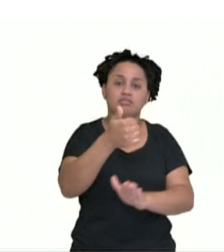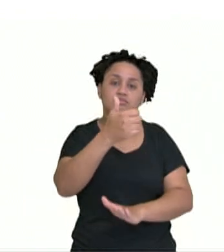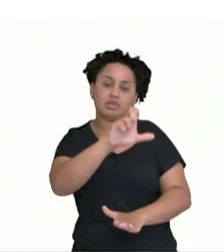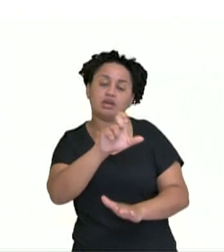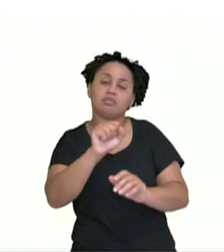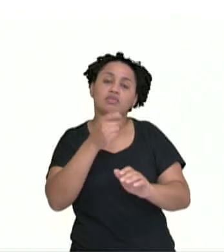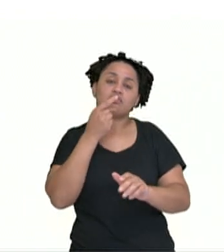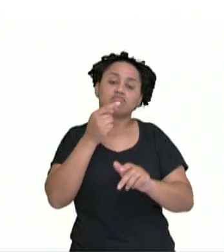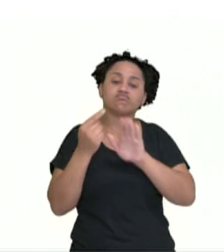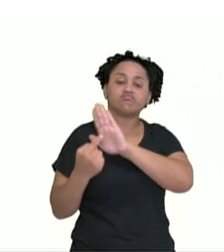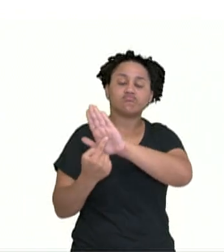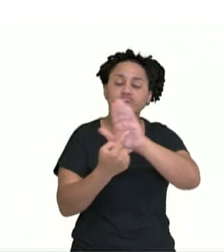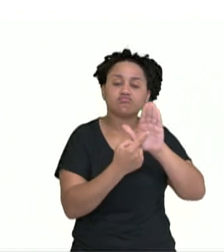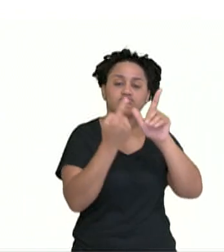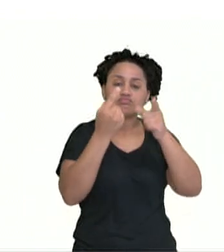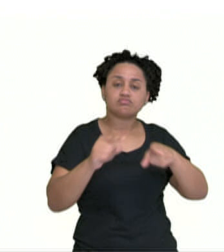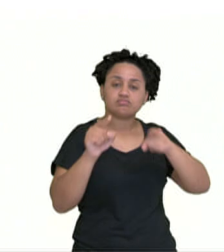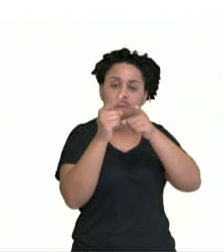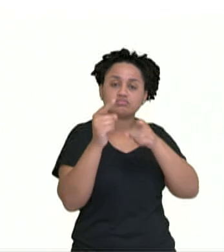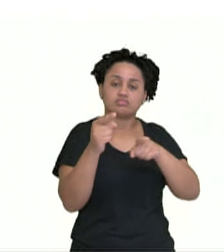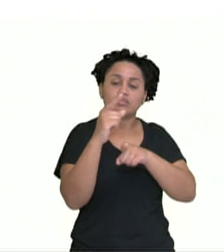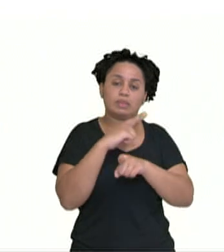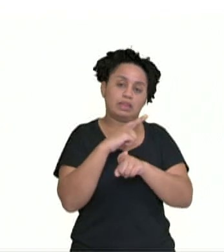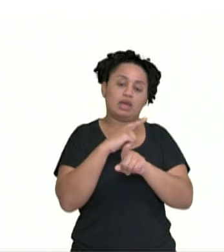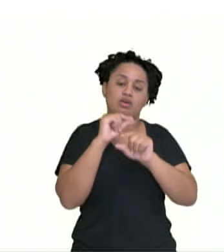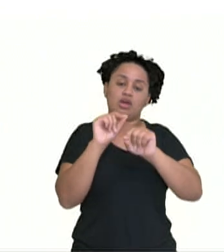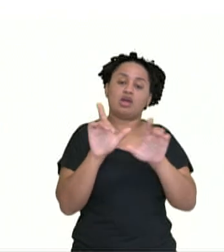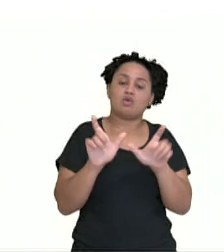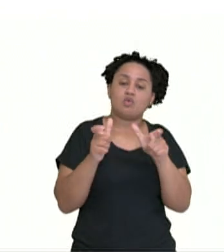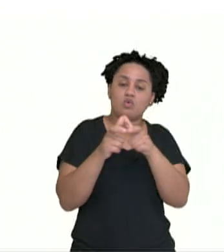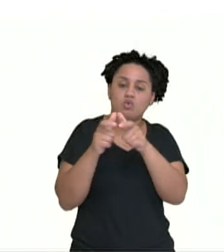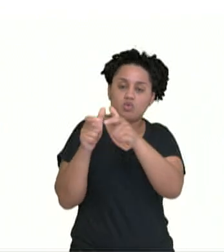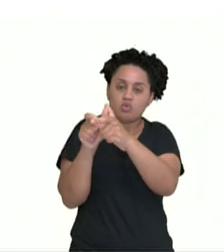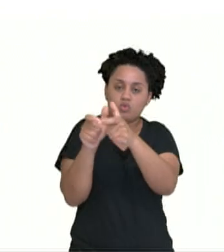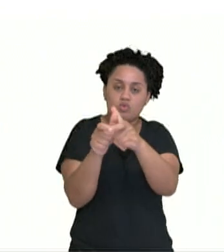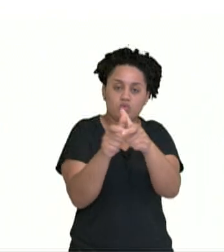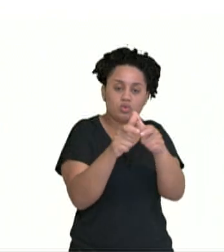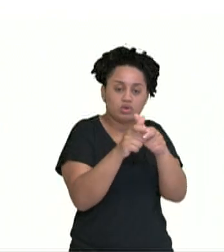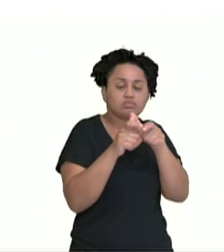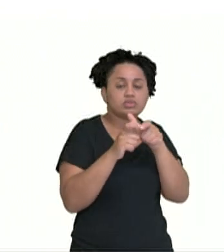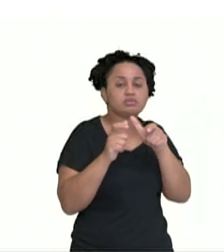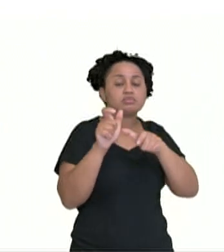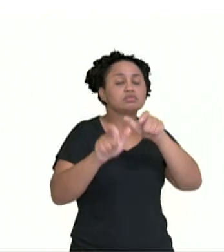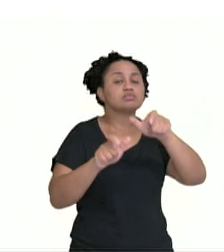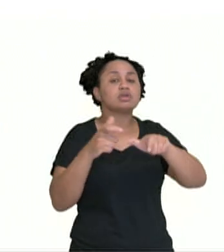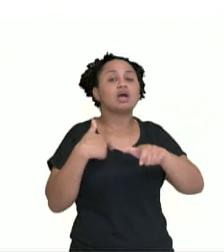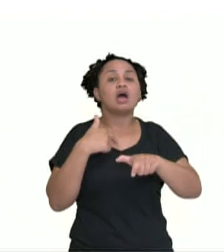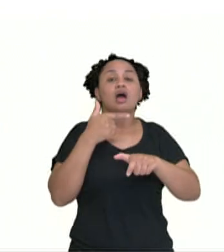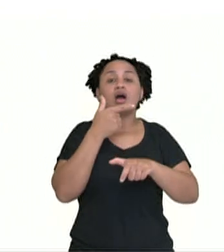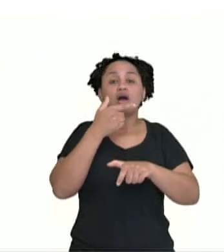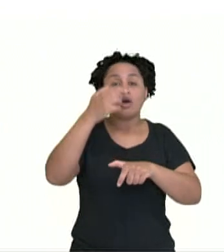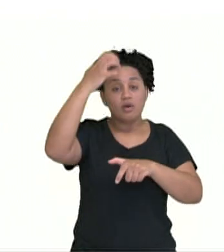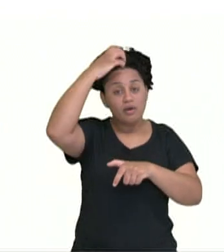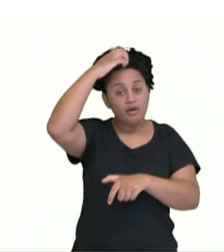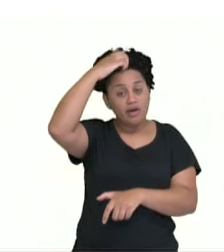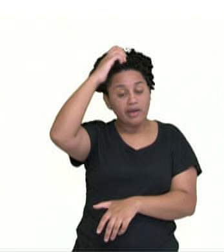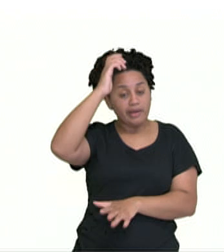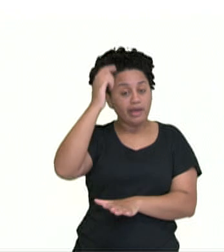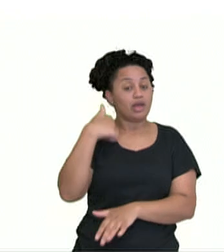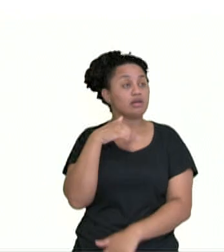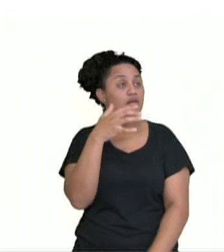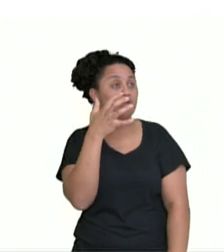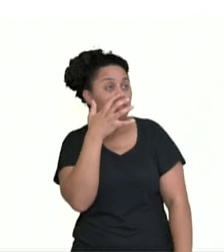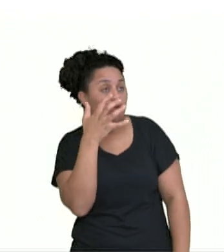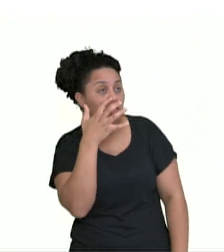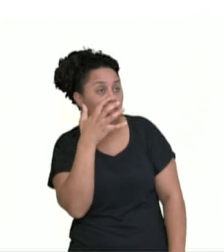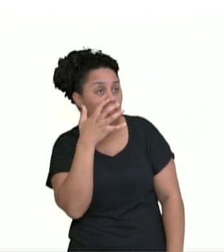as apresentações musicais eram performadas por pequenos grupos para entreter a realeza e a nobreza da Idade